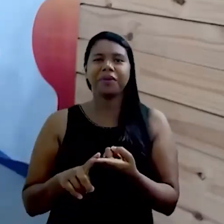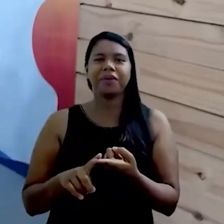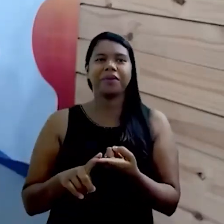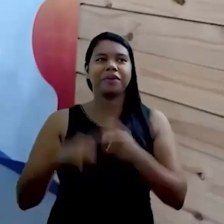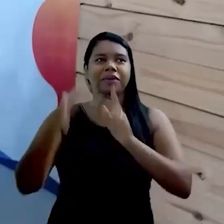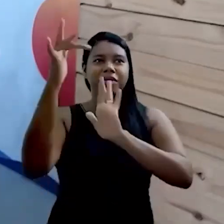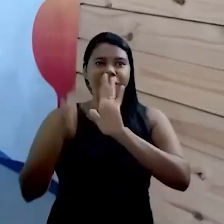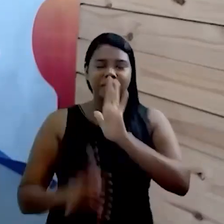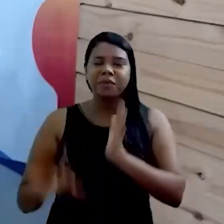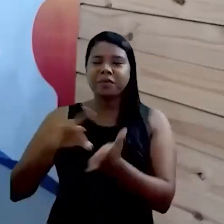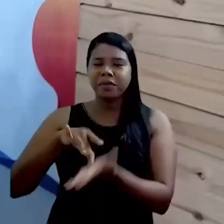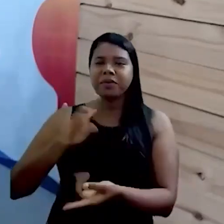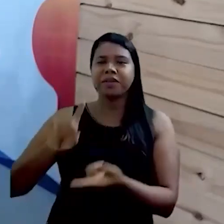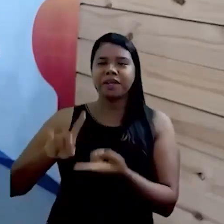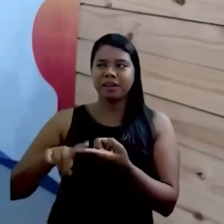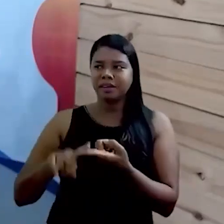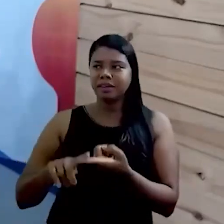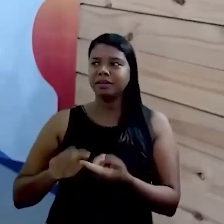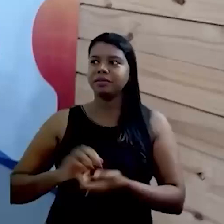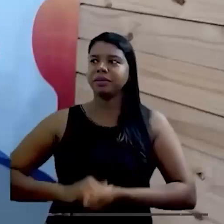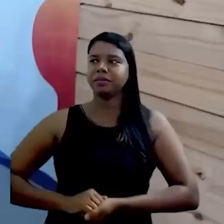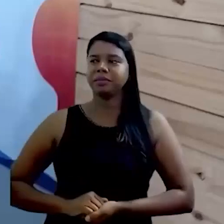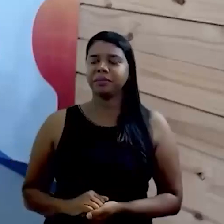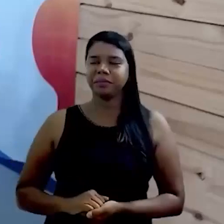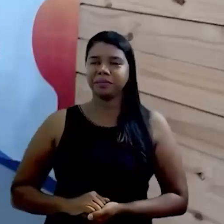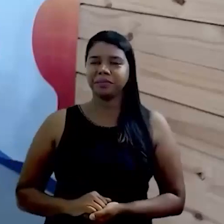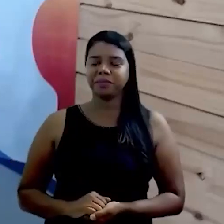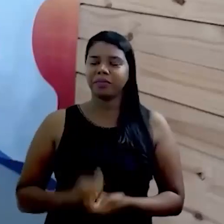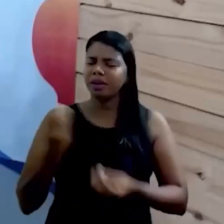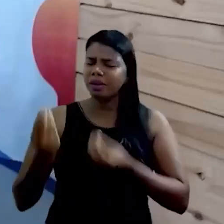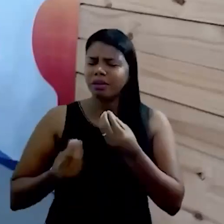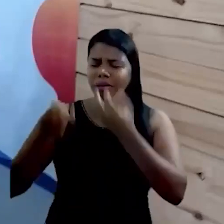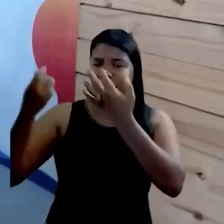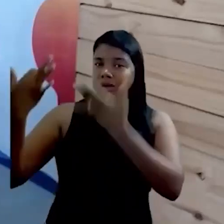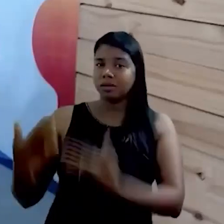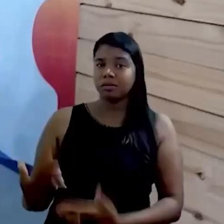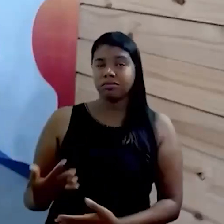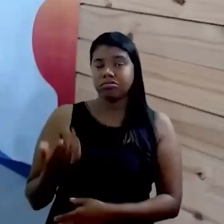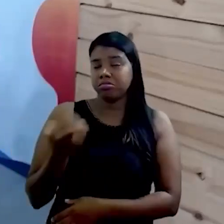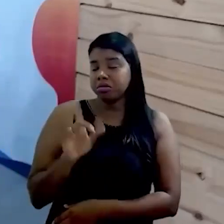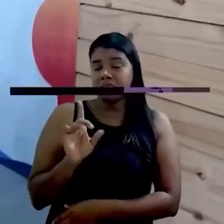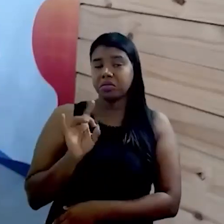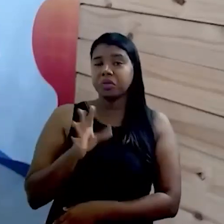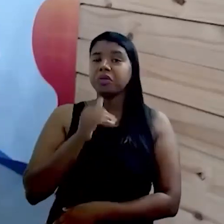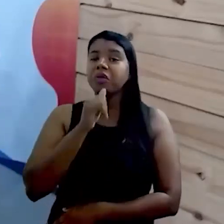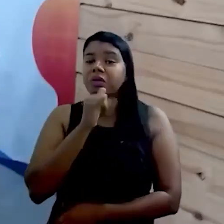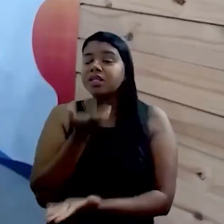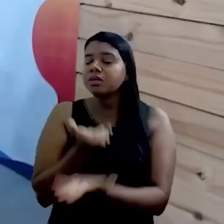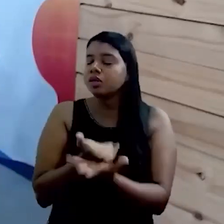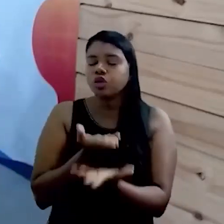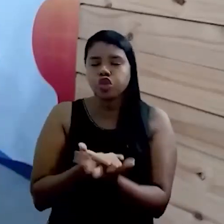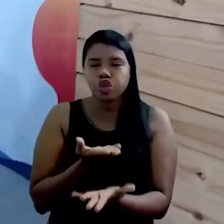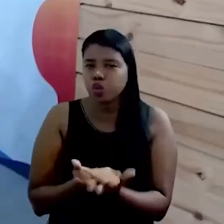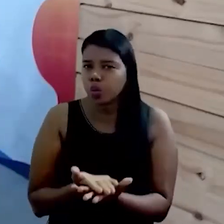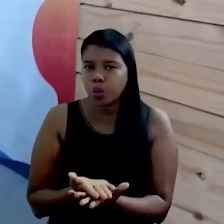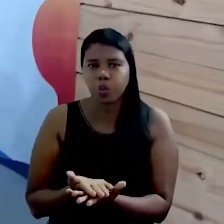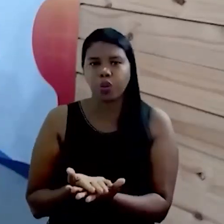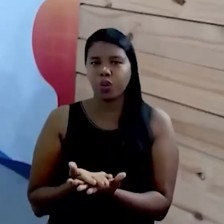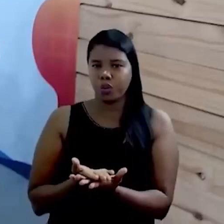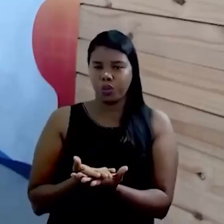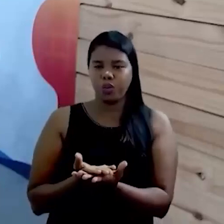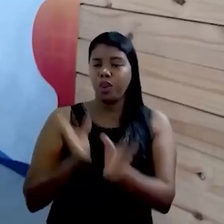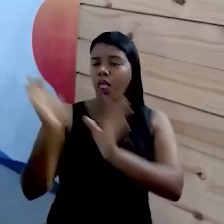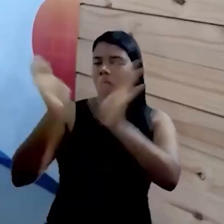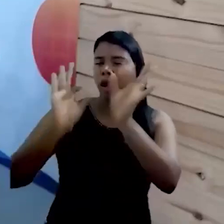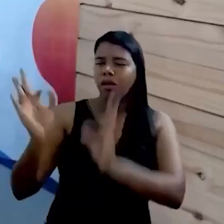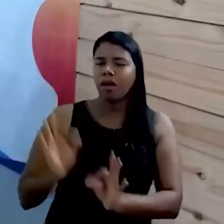esse consultor oferece para o seu cliente, né? Como ela bem falou, não adianta a gente fazer um estudo,